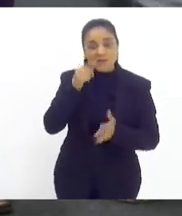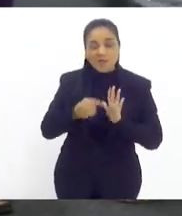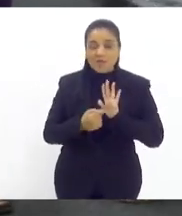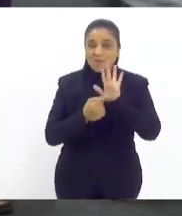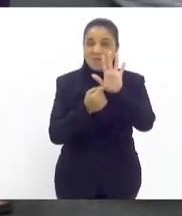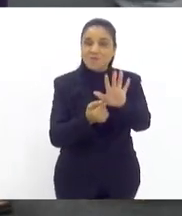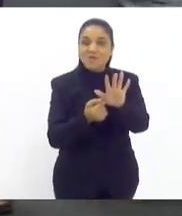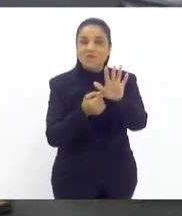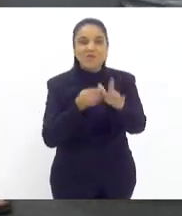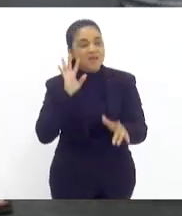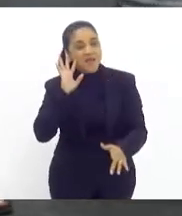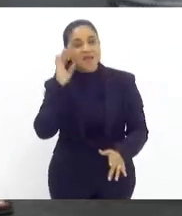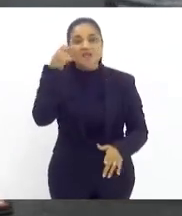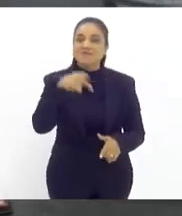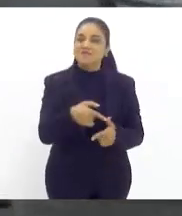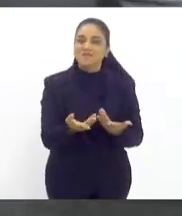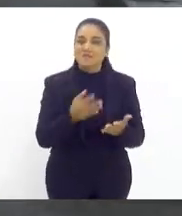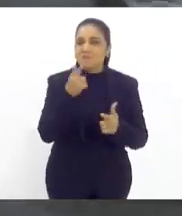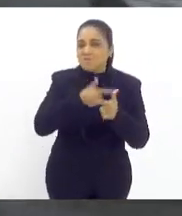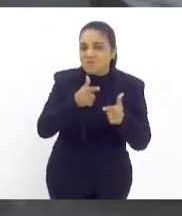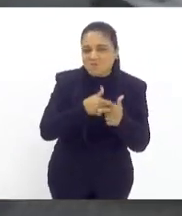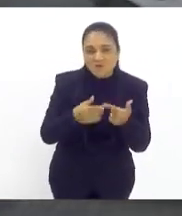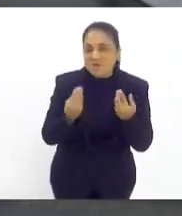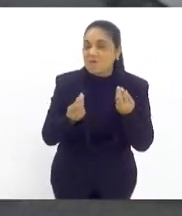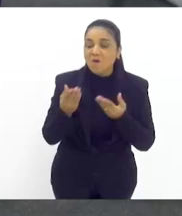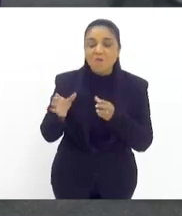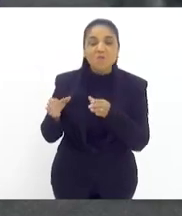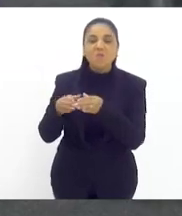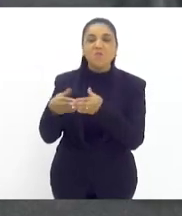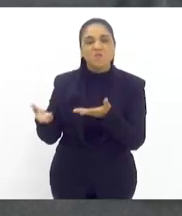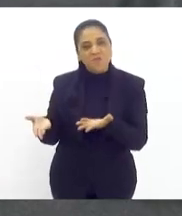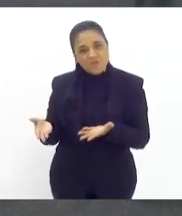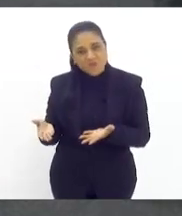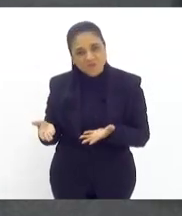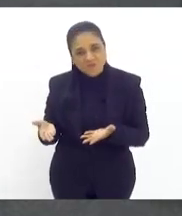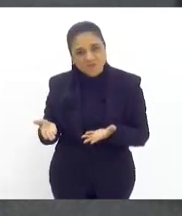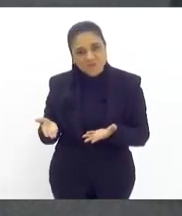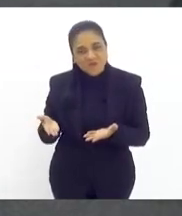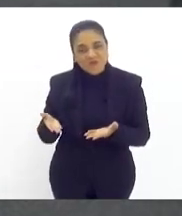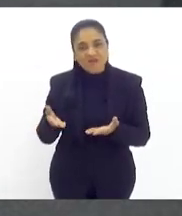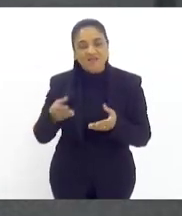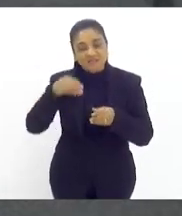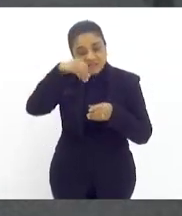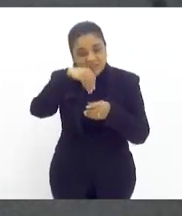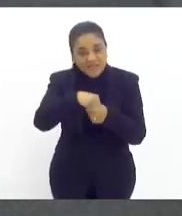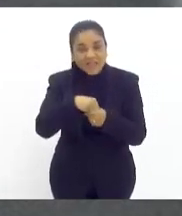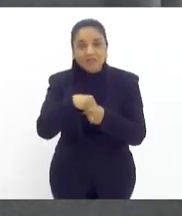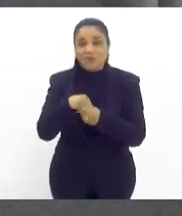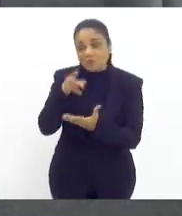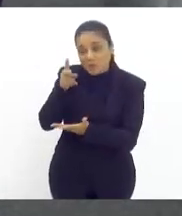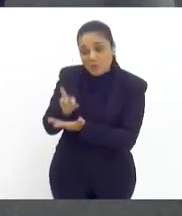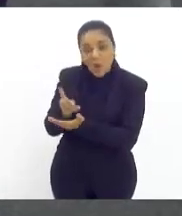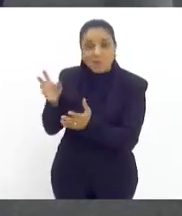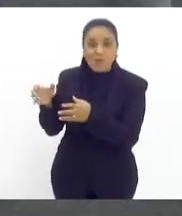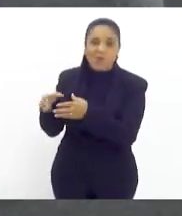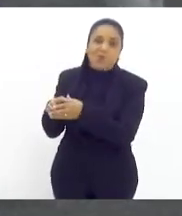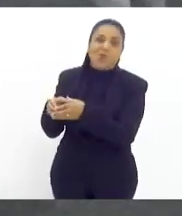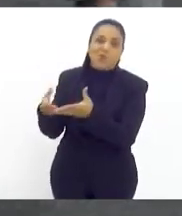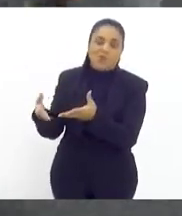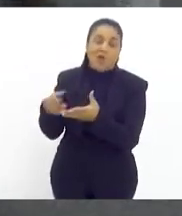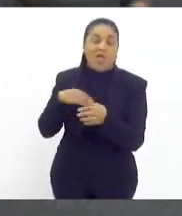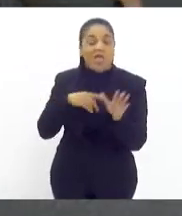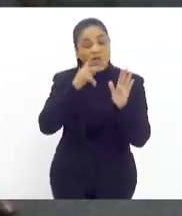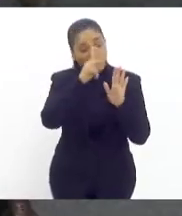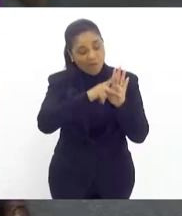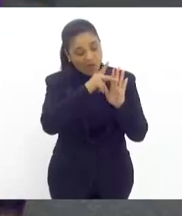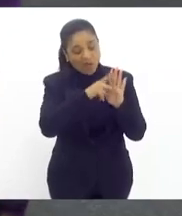fórmulas para resolver o problema que está sendo criado dentro do espectro ideológico deles mas esse projeto em especial